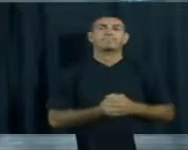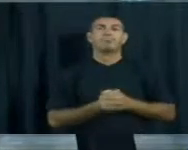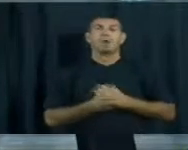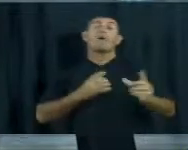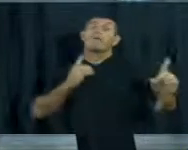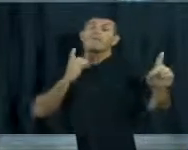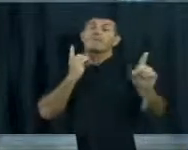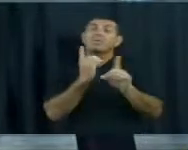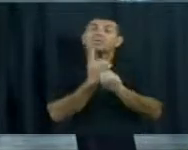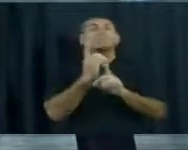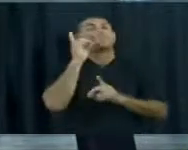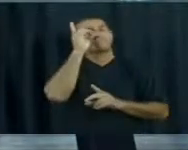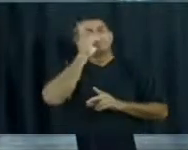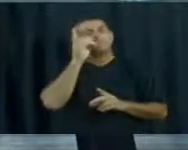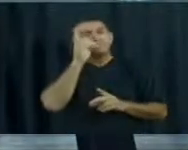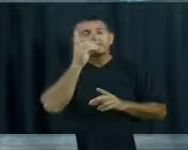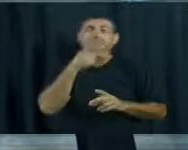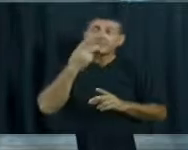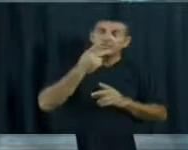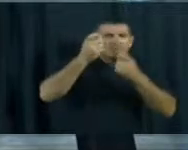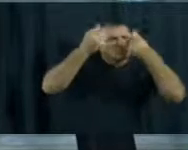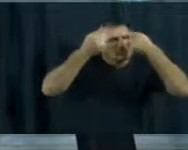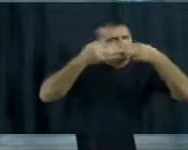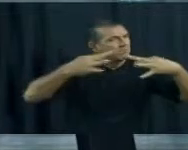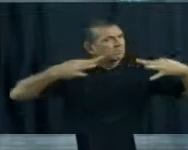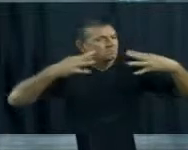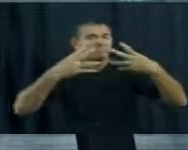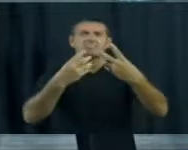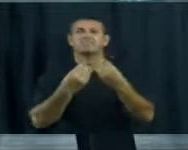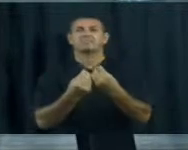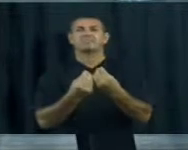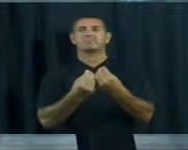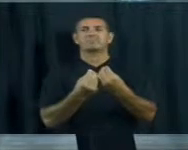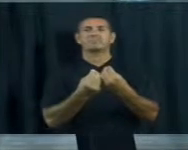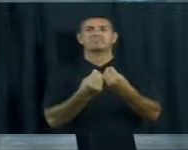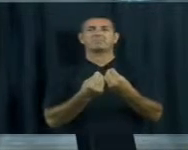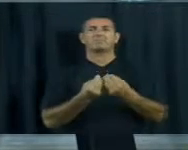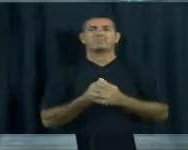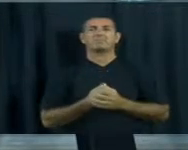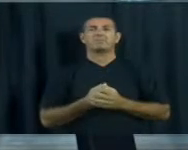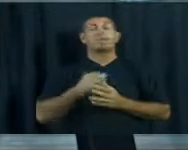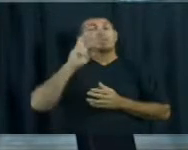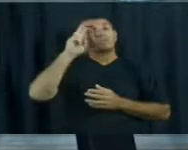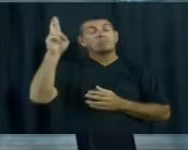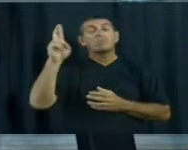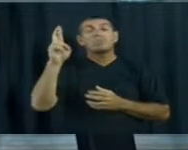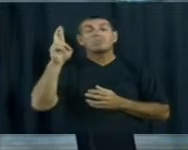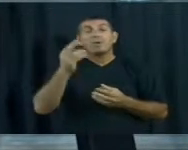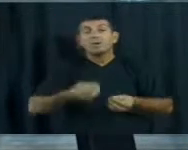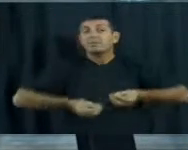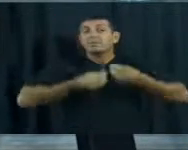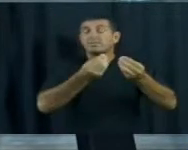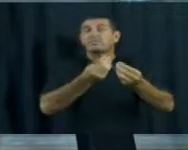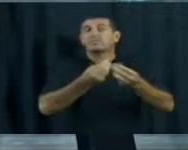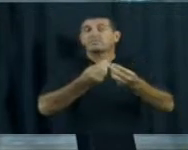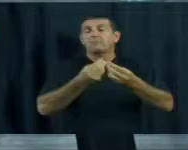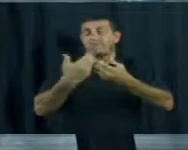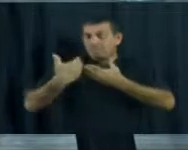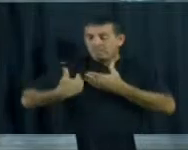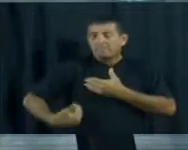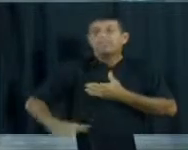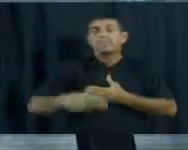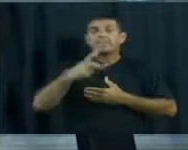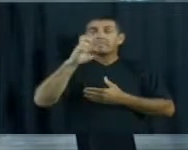senhor falando sobre essa questão e ela deixa bem claro aqui, ó, foi o senhor quem conseguiu uma perna mecânica para o meu irmão,